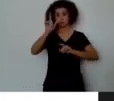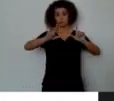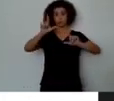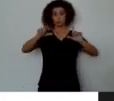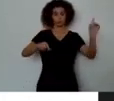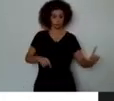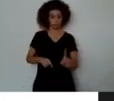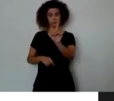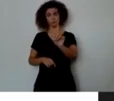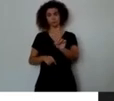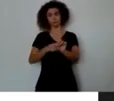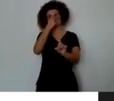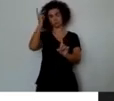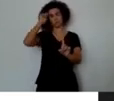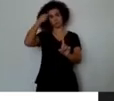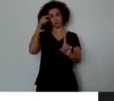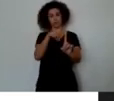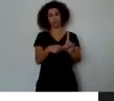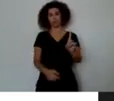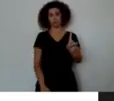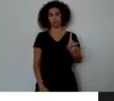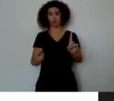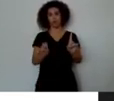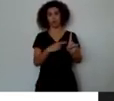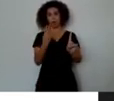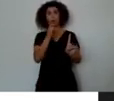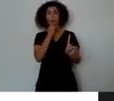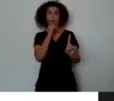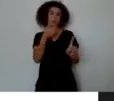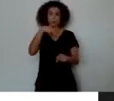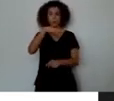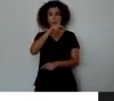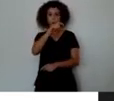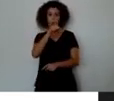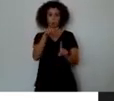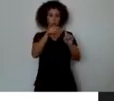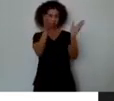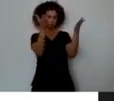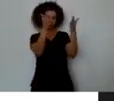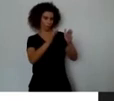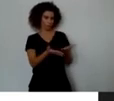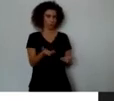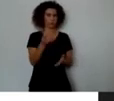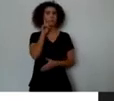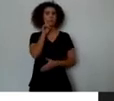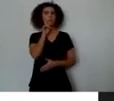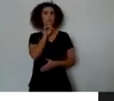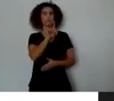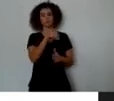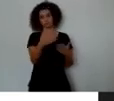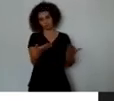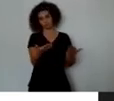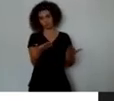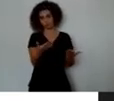na televisão. Ou é a retratação da mulata gostosa, falando num português